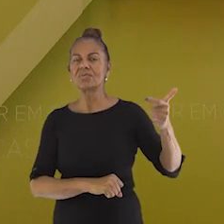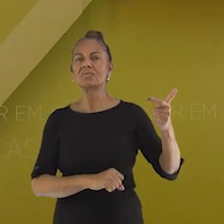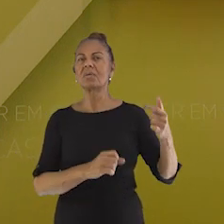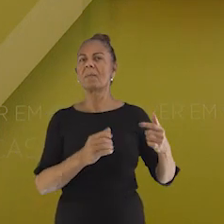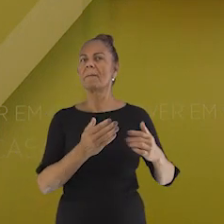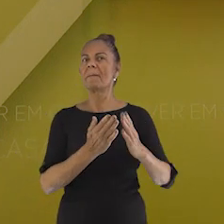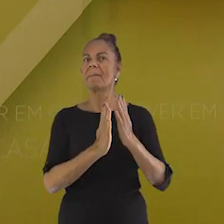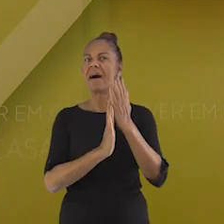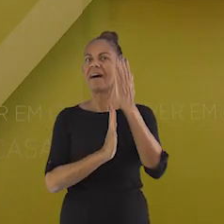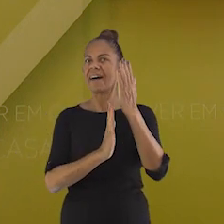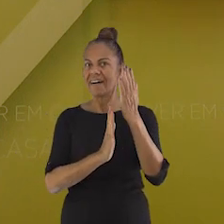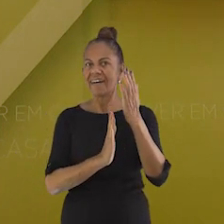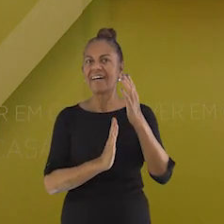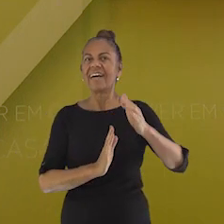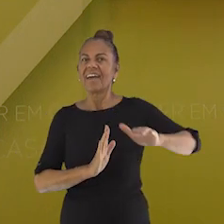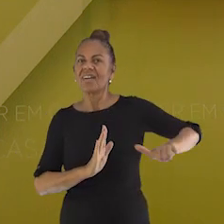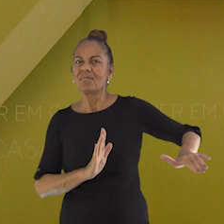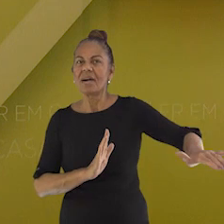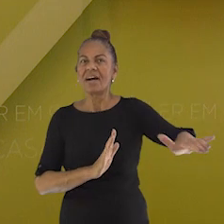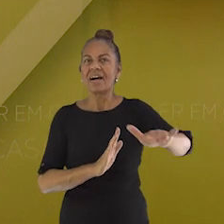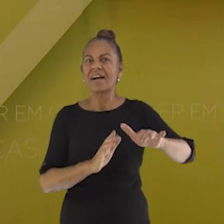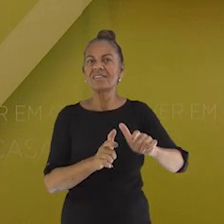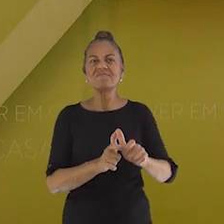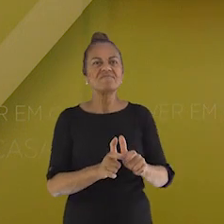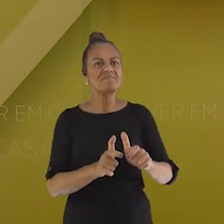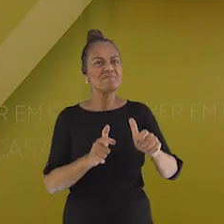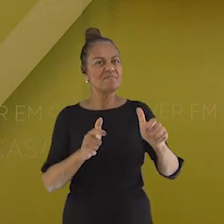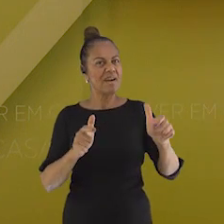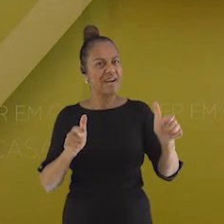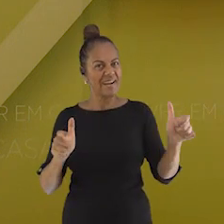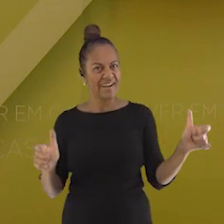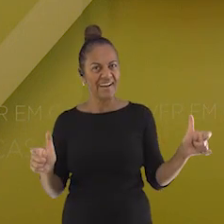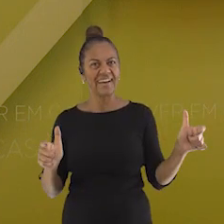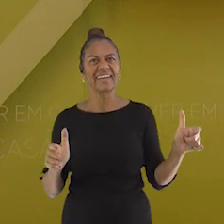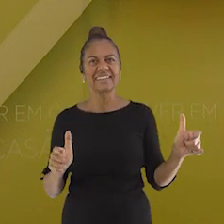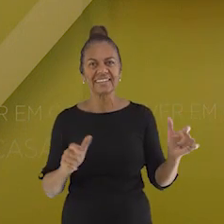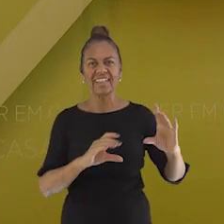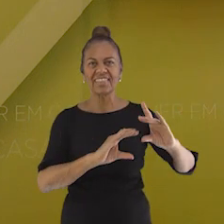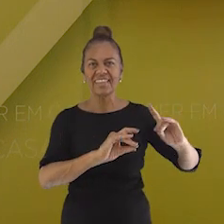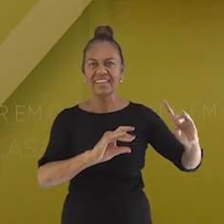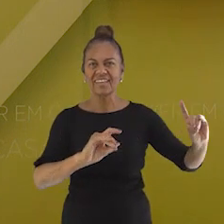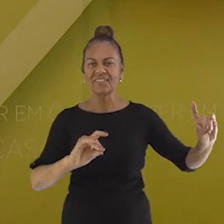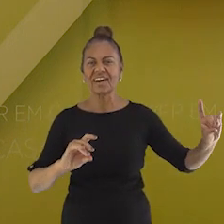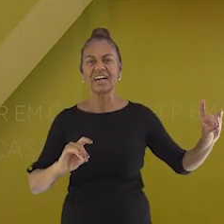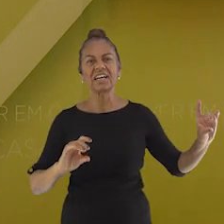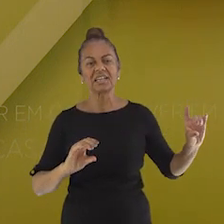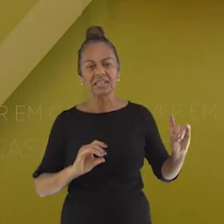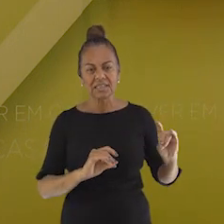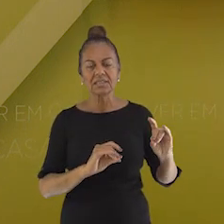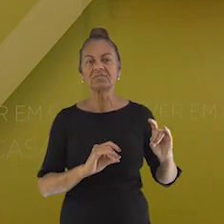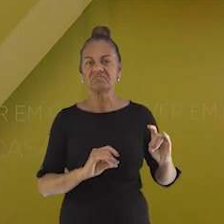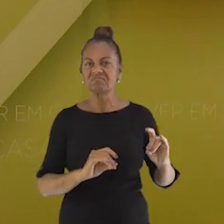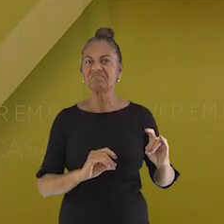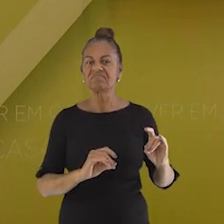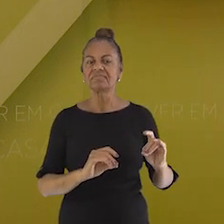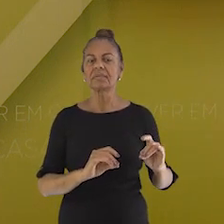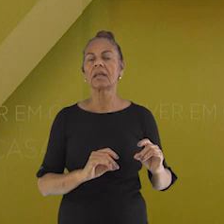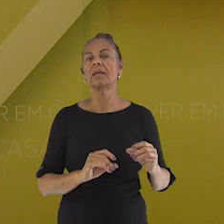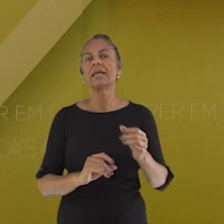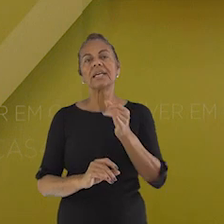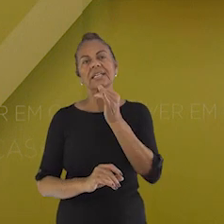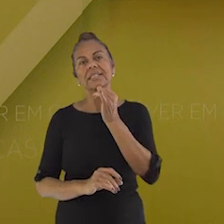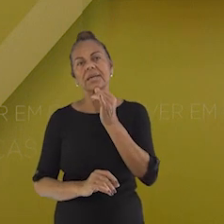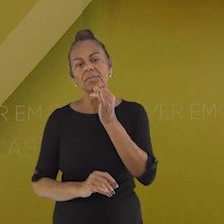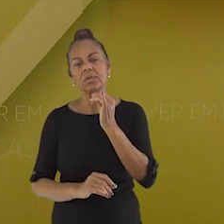sendo uma área muito ameaçada por diversos fatores, sendo as ações humanas a de maior